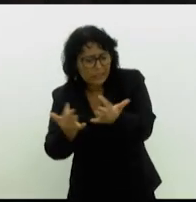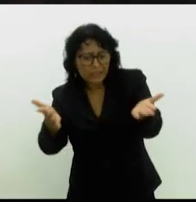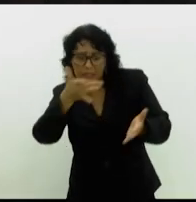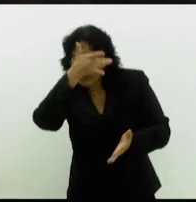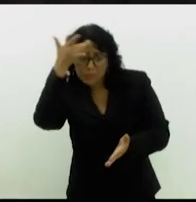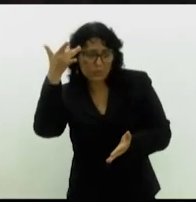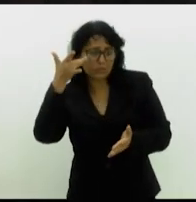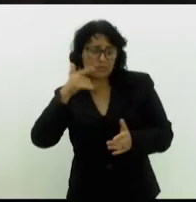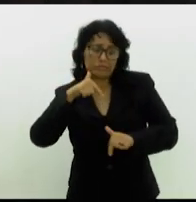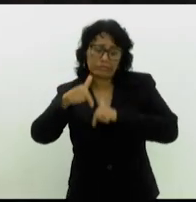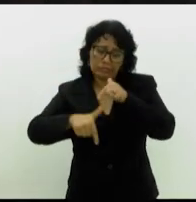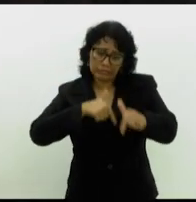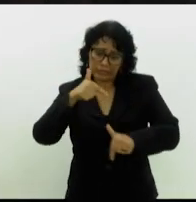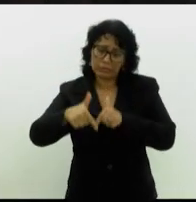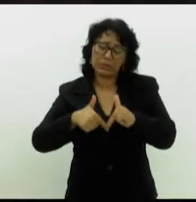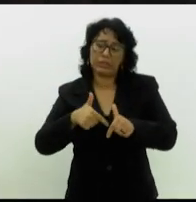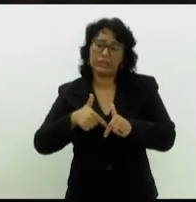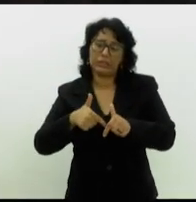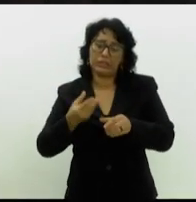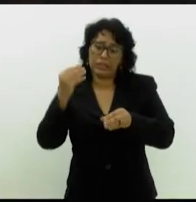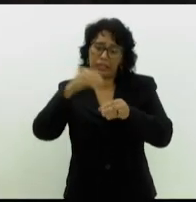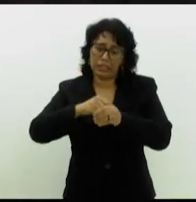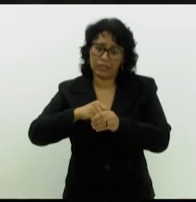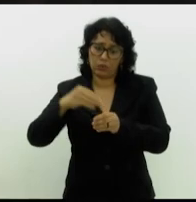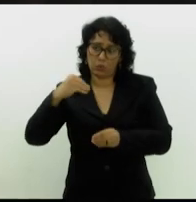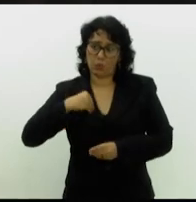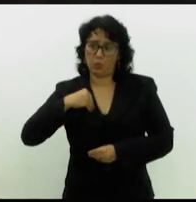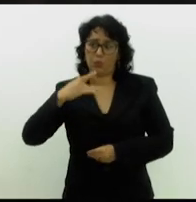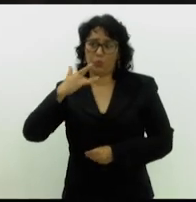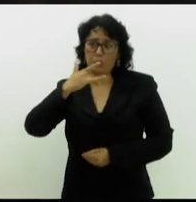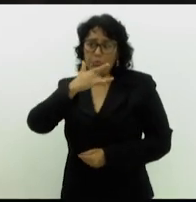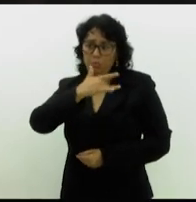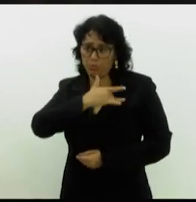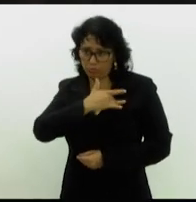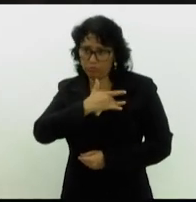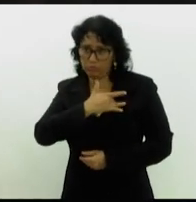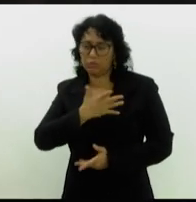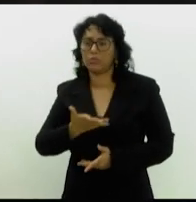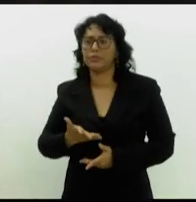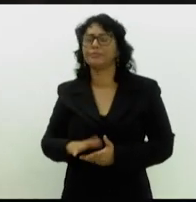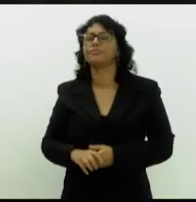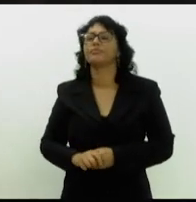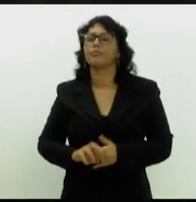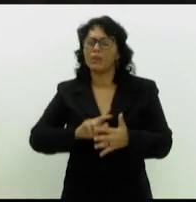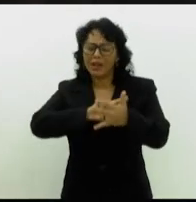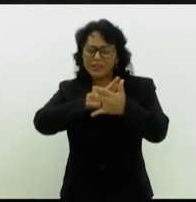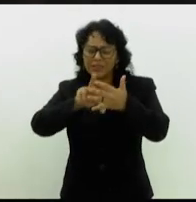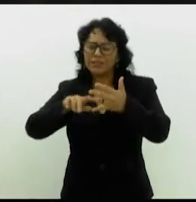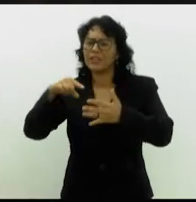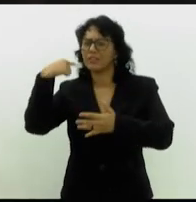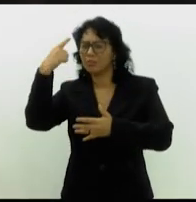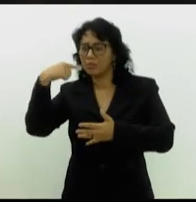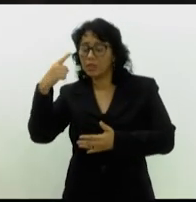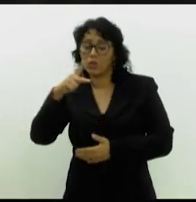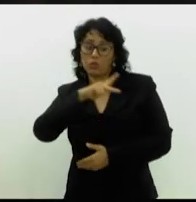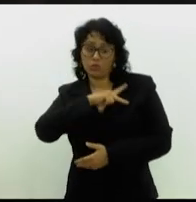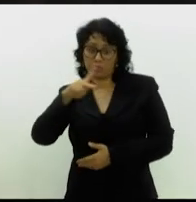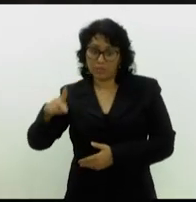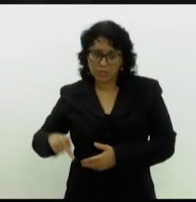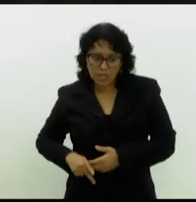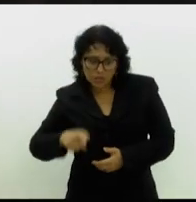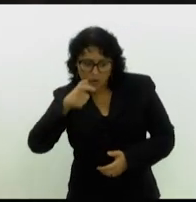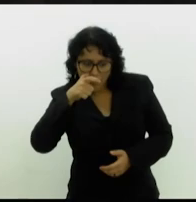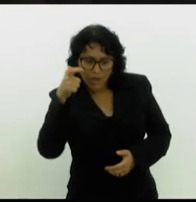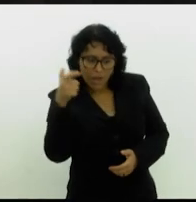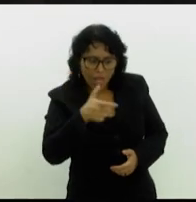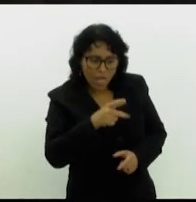dizer também que amanhã a CPI dos assuntos Delegados os diversos deputados presentes estarão fiscalizando tá aqui o deputado Luis Paulo tá